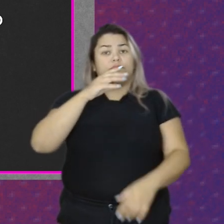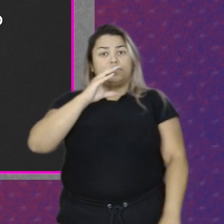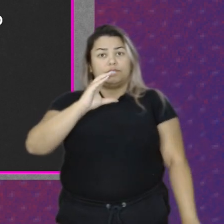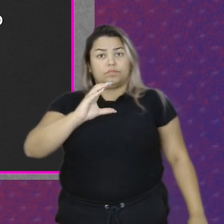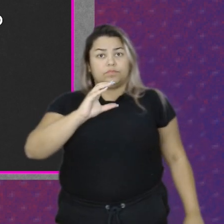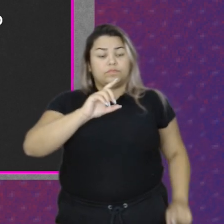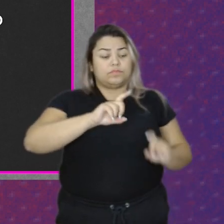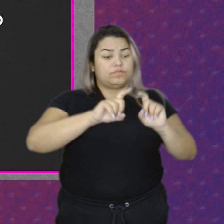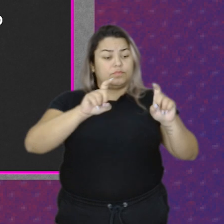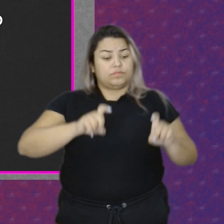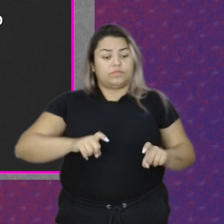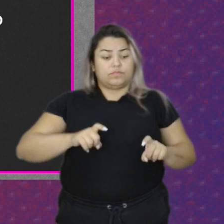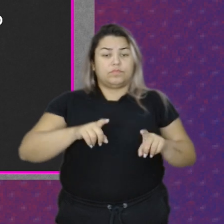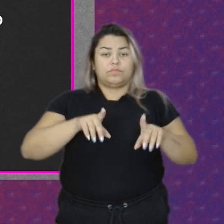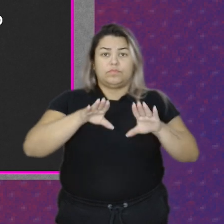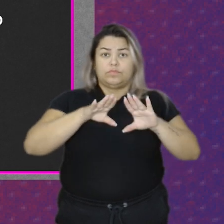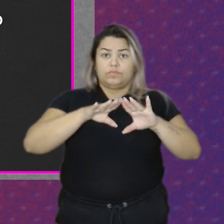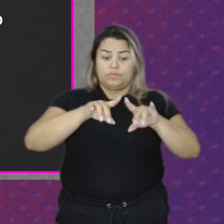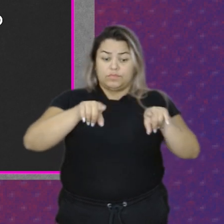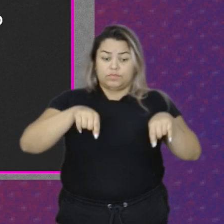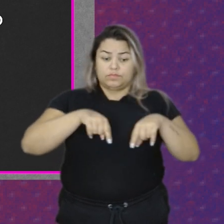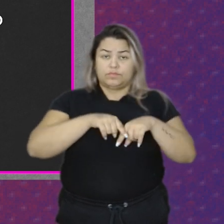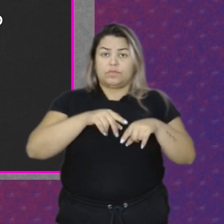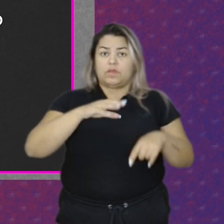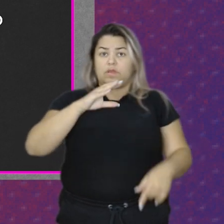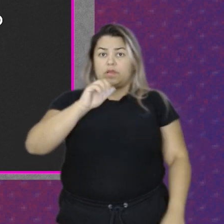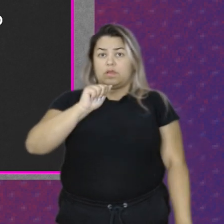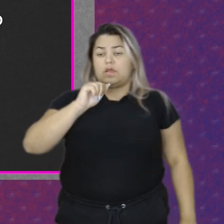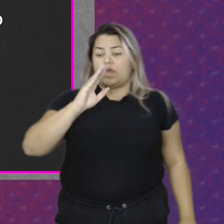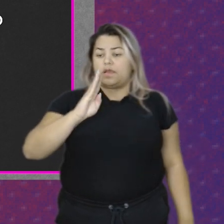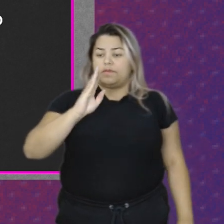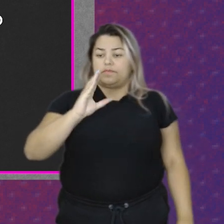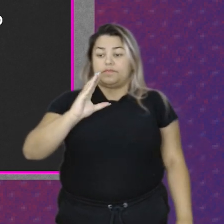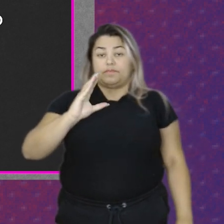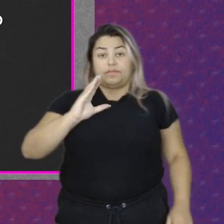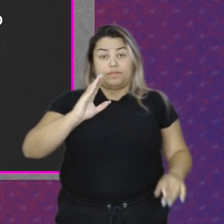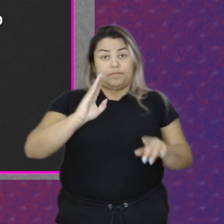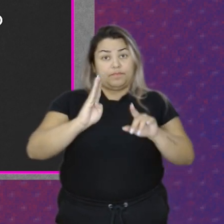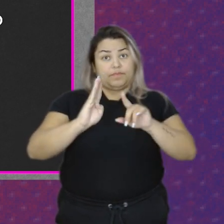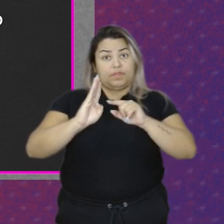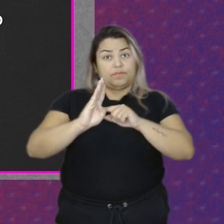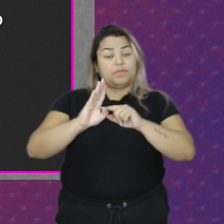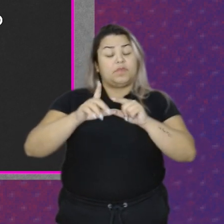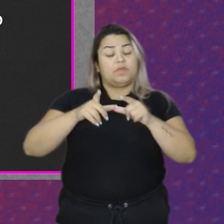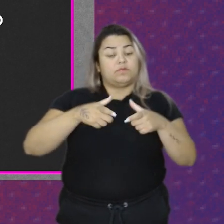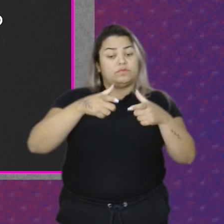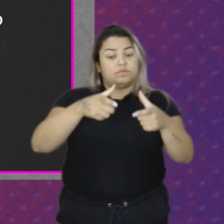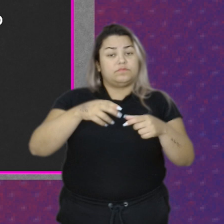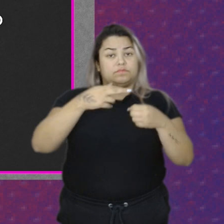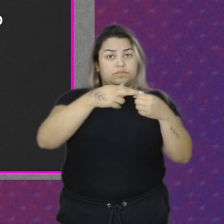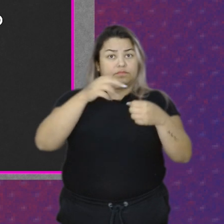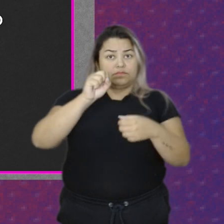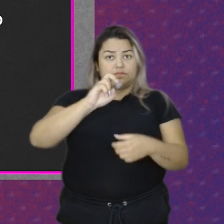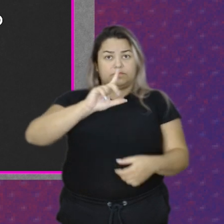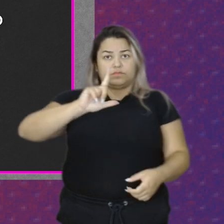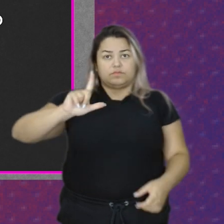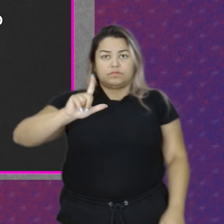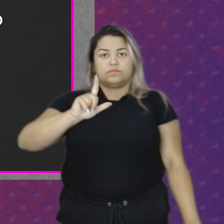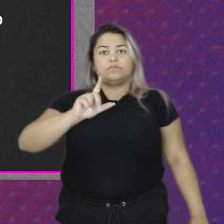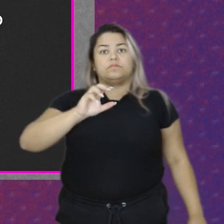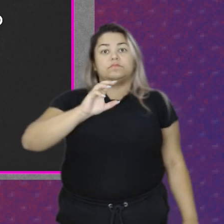áreas urbanas e são principalmente da classes A e B. Estão localizadas em maioria nas regiões Sul e